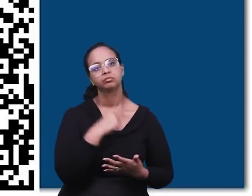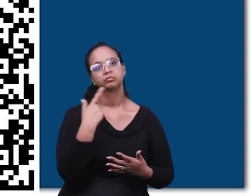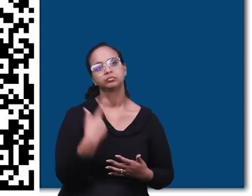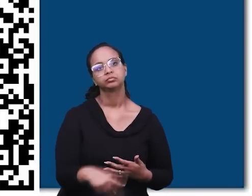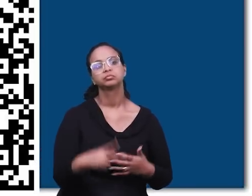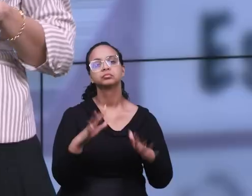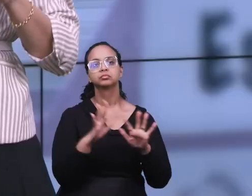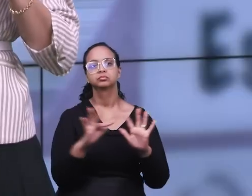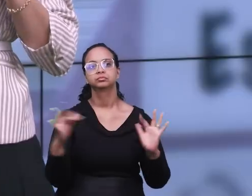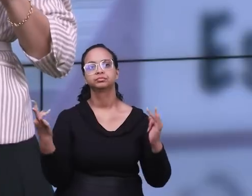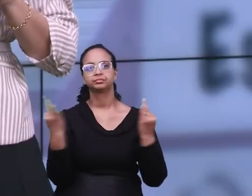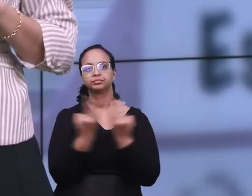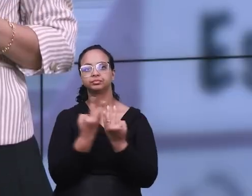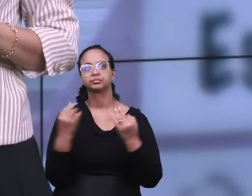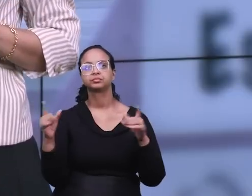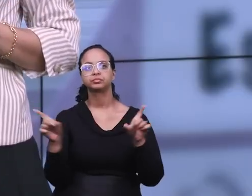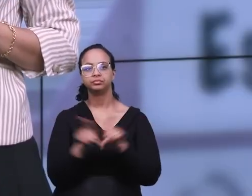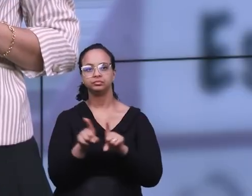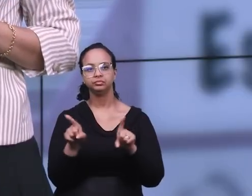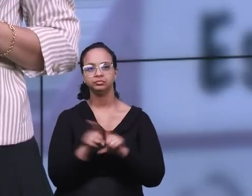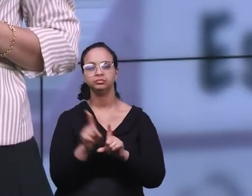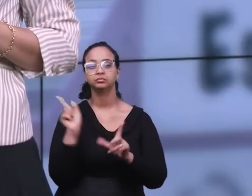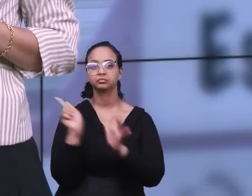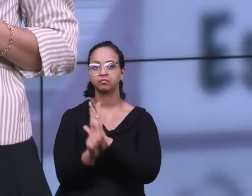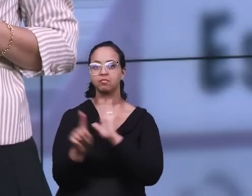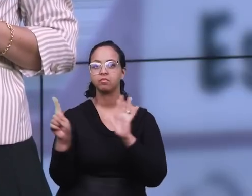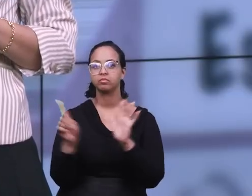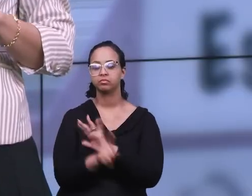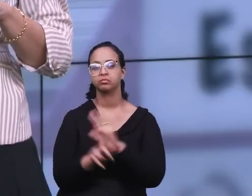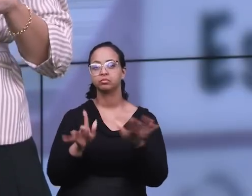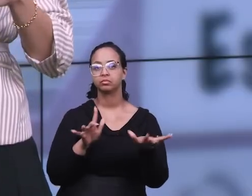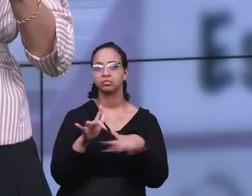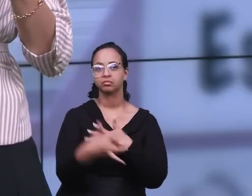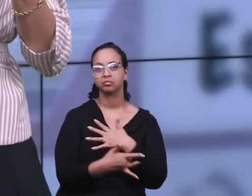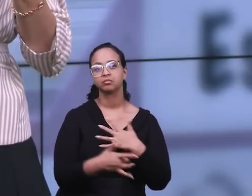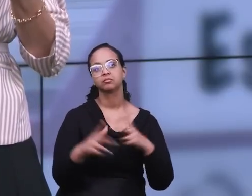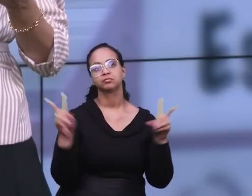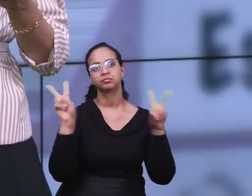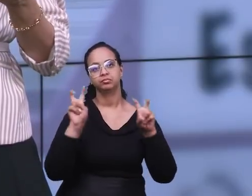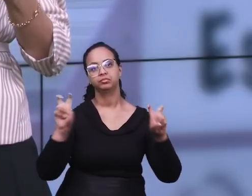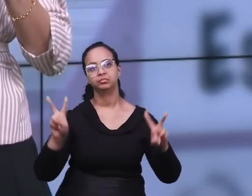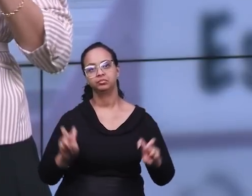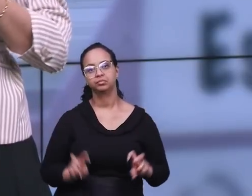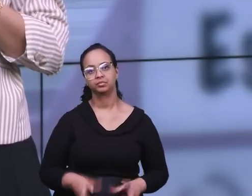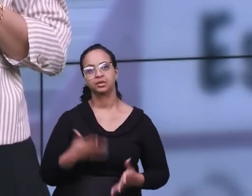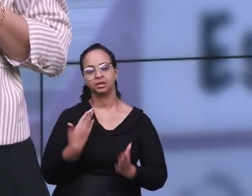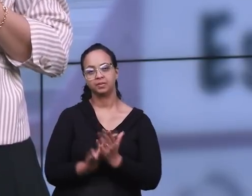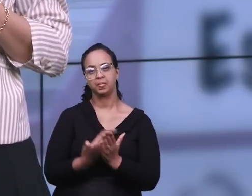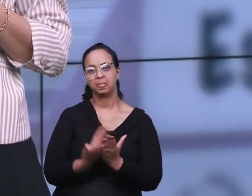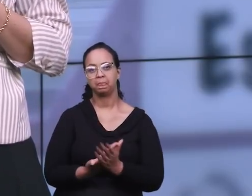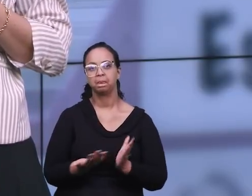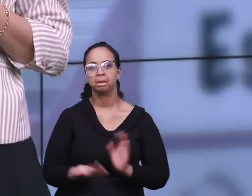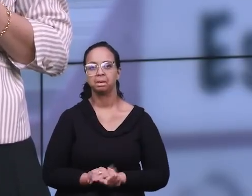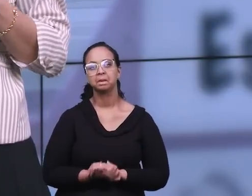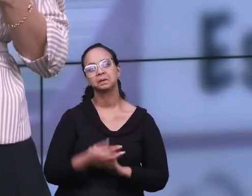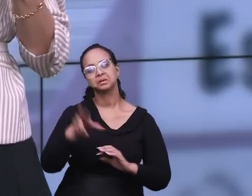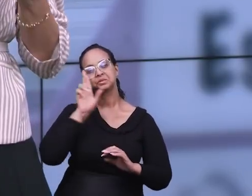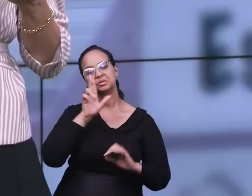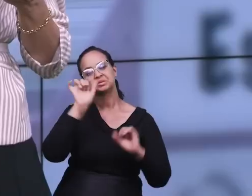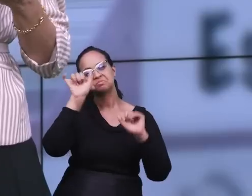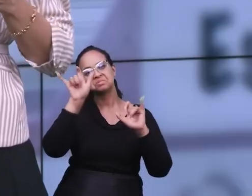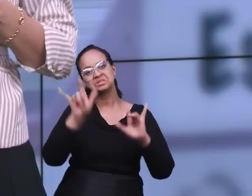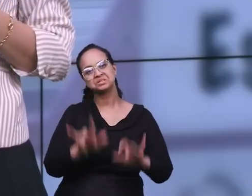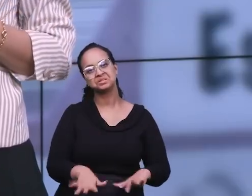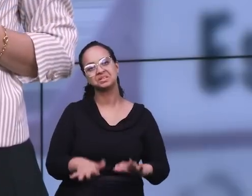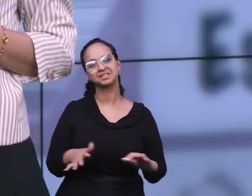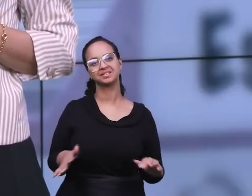nossas famílias, e a participar das nossas enquetes nas redes sociais para os temas das nossas aulas. Que o Senhor